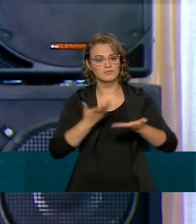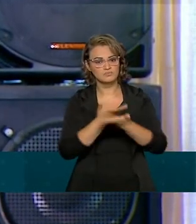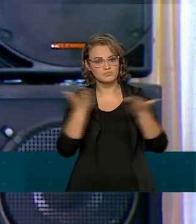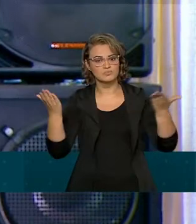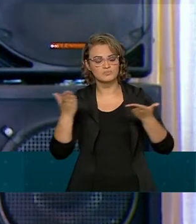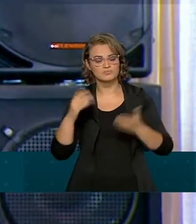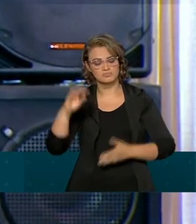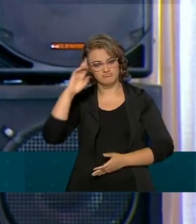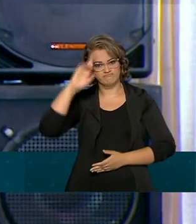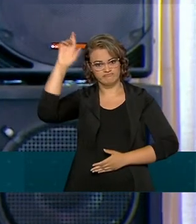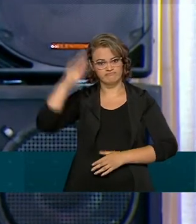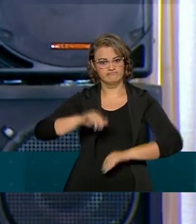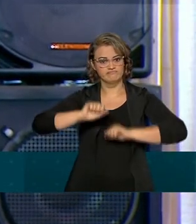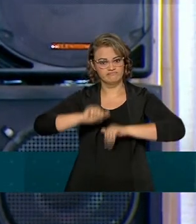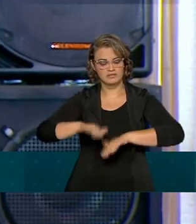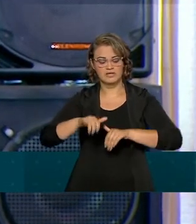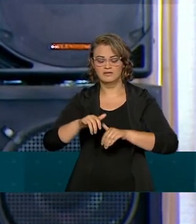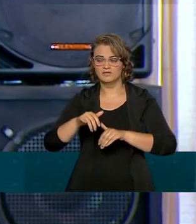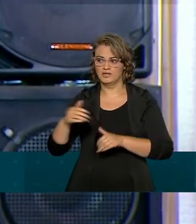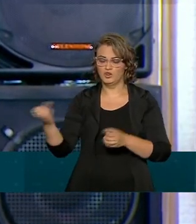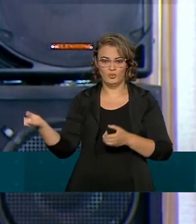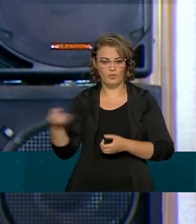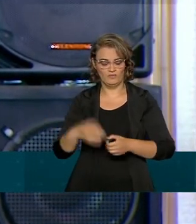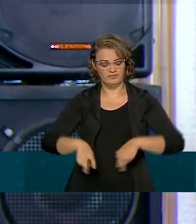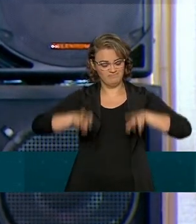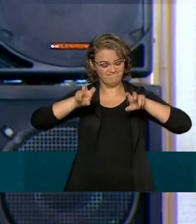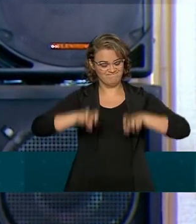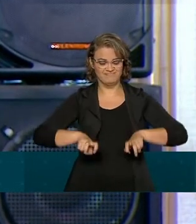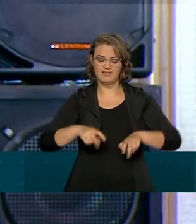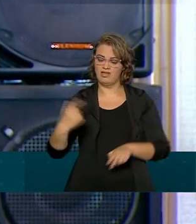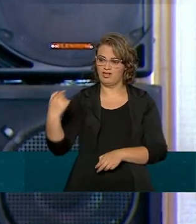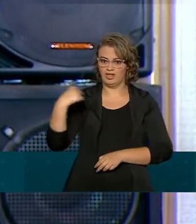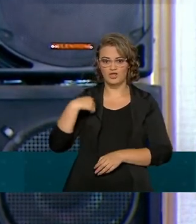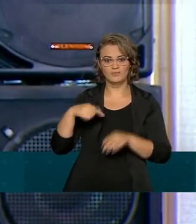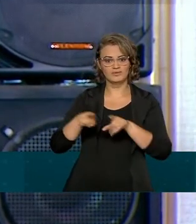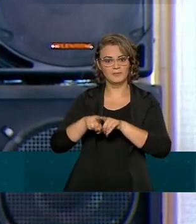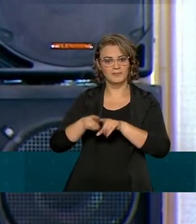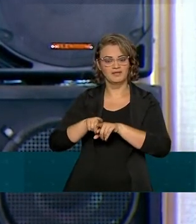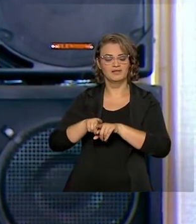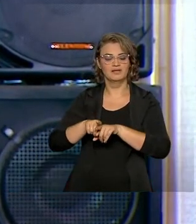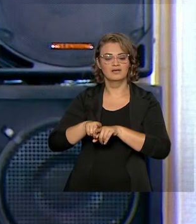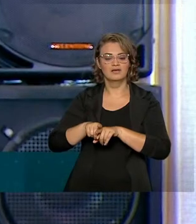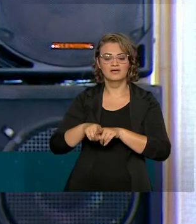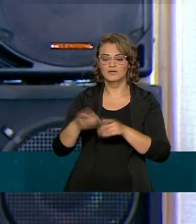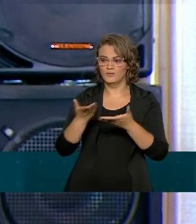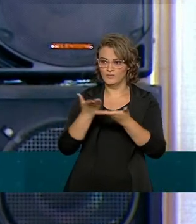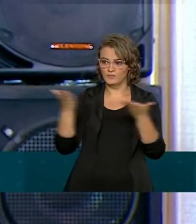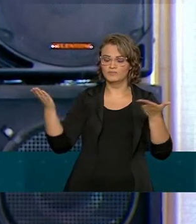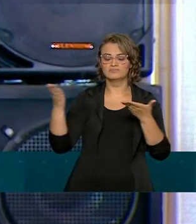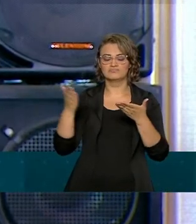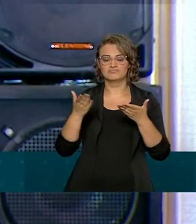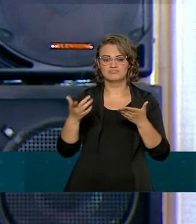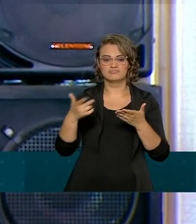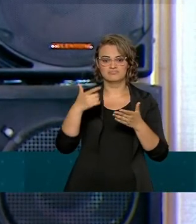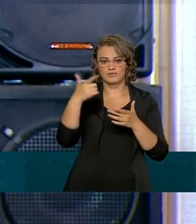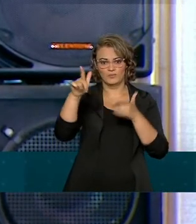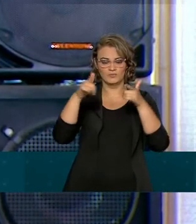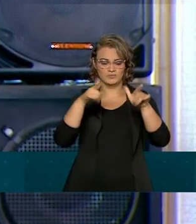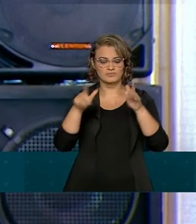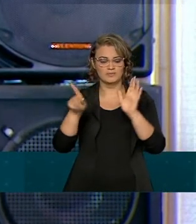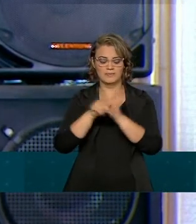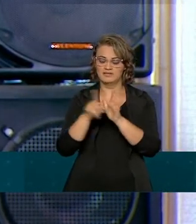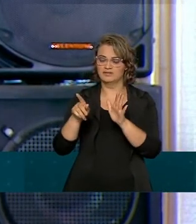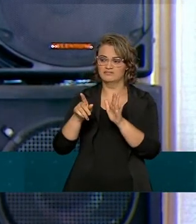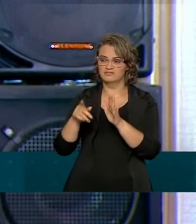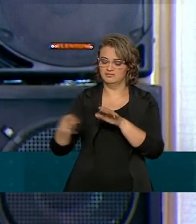os generais de exército recém-promovidos a mim e Novaes e o senhor slide visão também recentemente